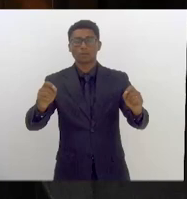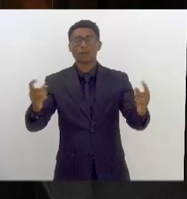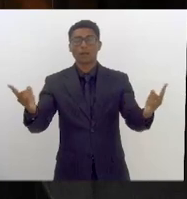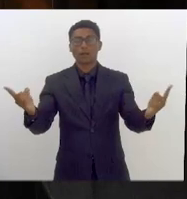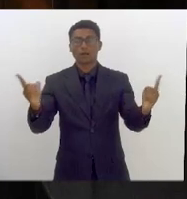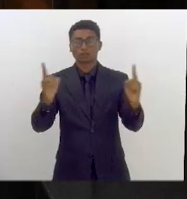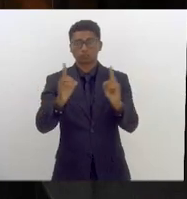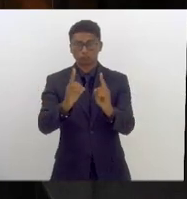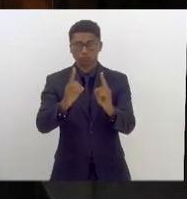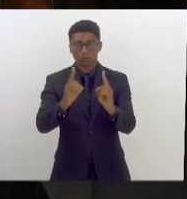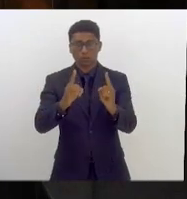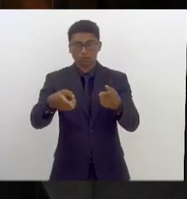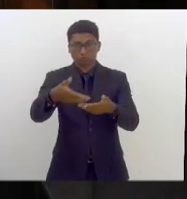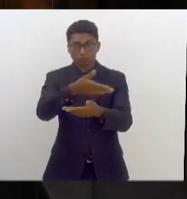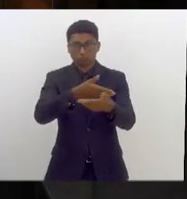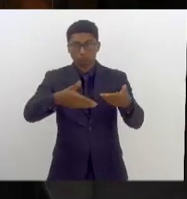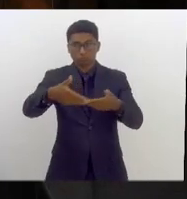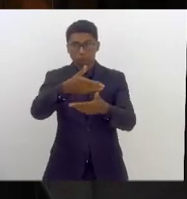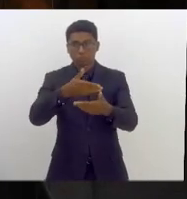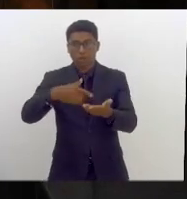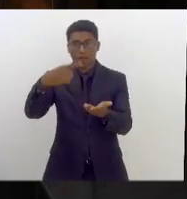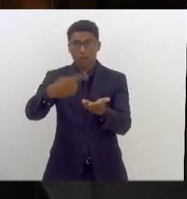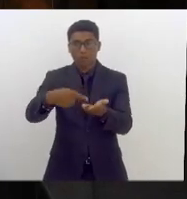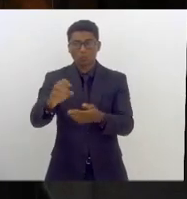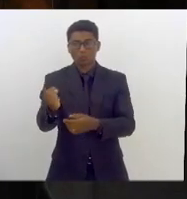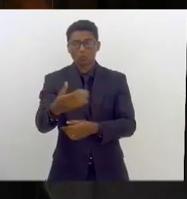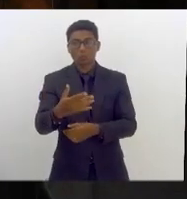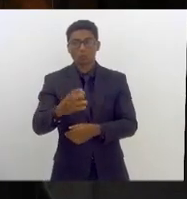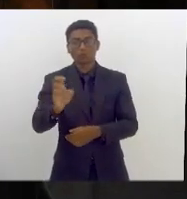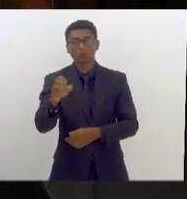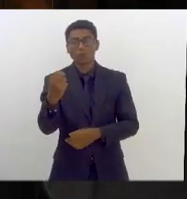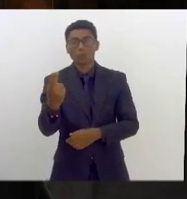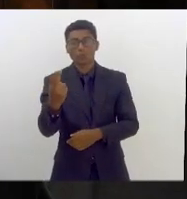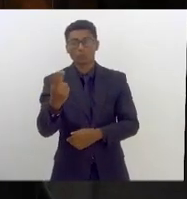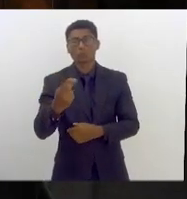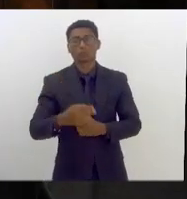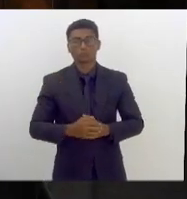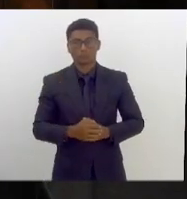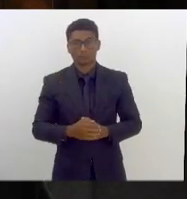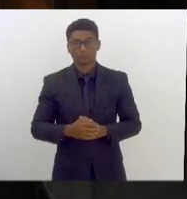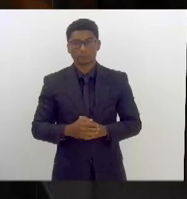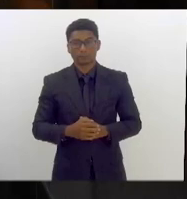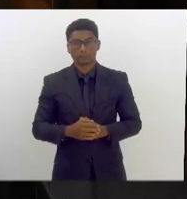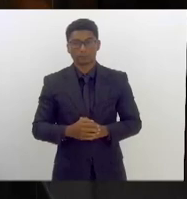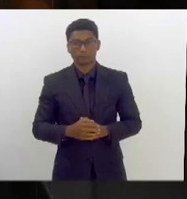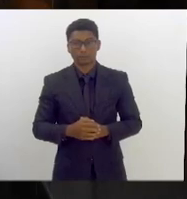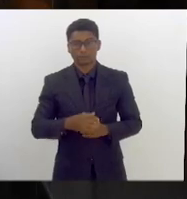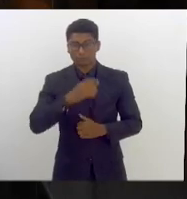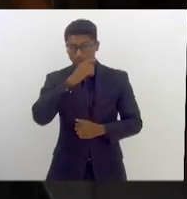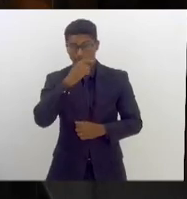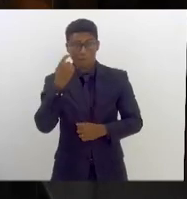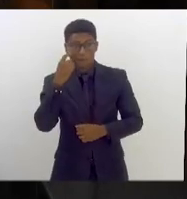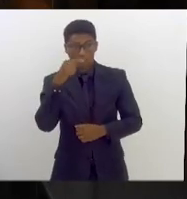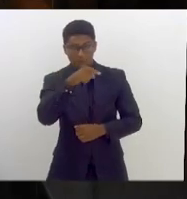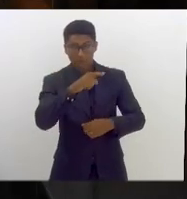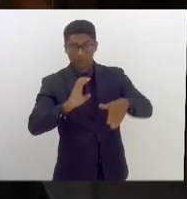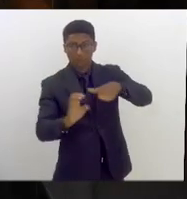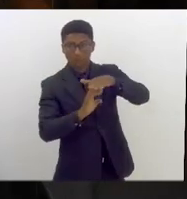novo acordo ou para haver uma intervenção nesta concessão.